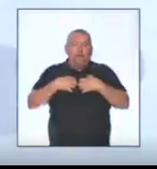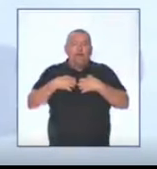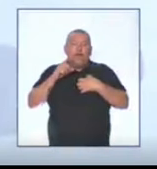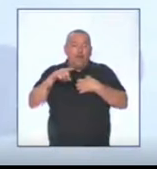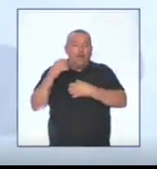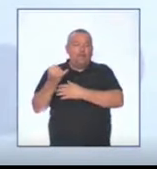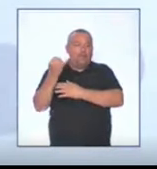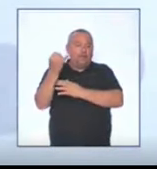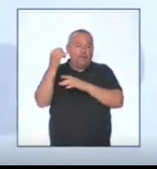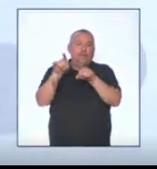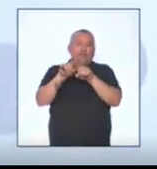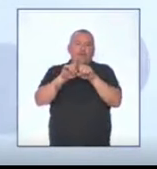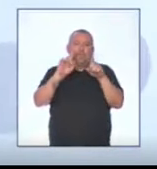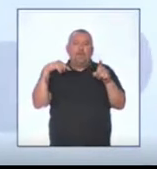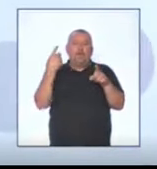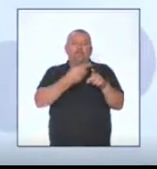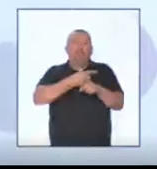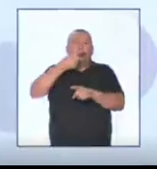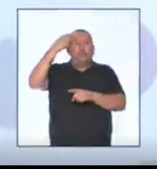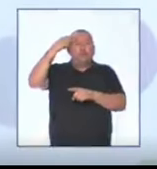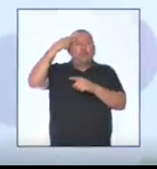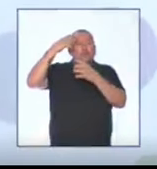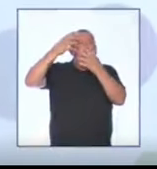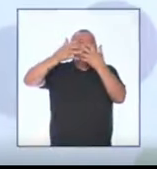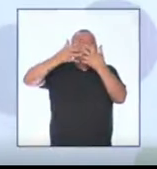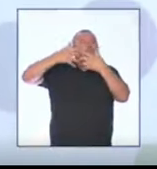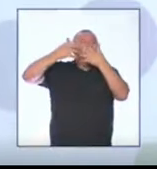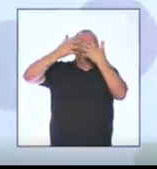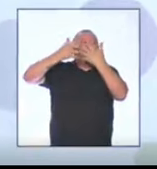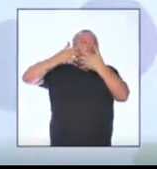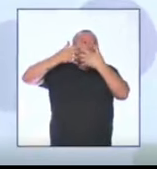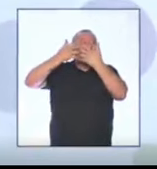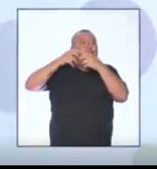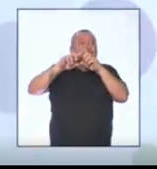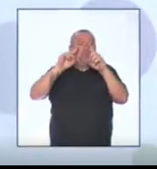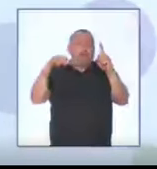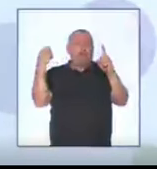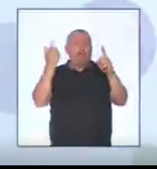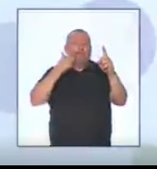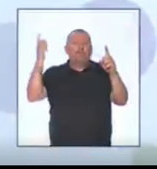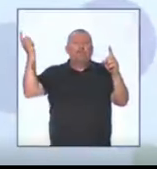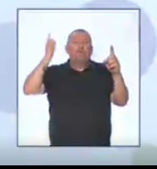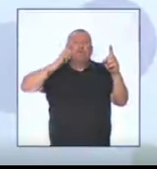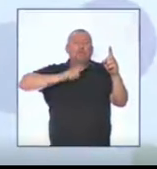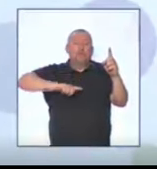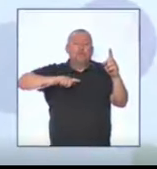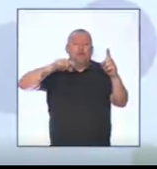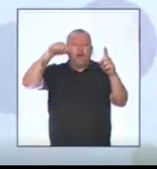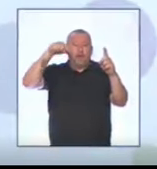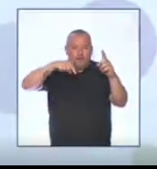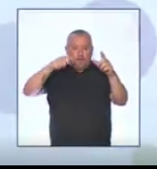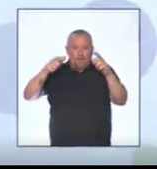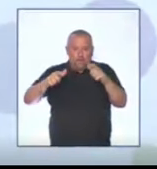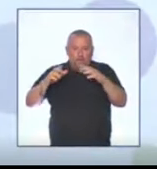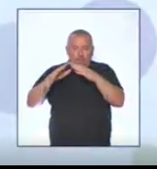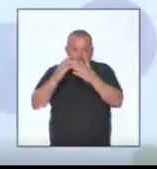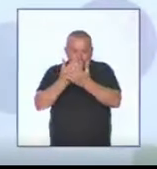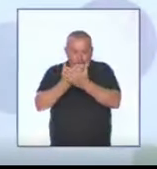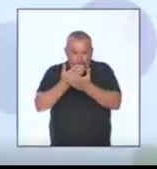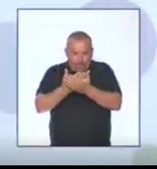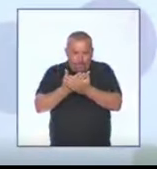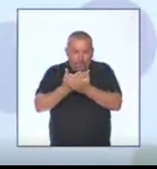é importante, então, para que a gente reflita um pouco sobre as nossas ações, mas principalmente que a gente consiga manter nesse ambiente que, nesse momento,